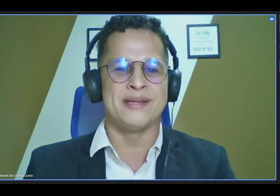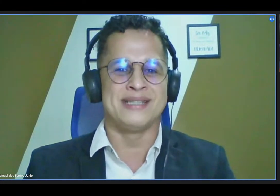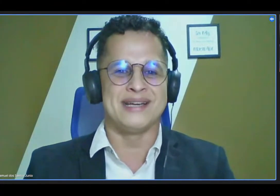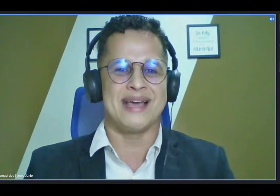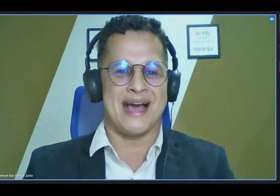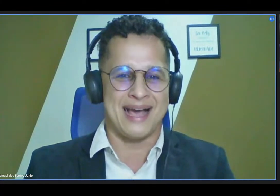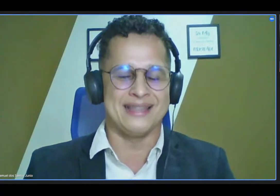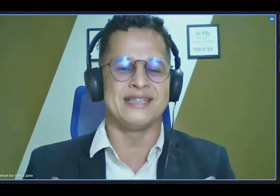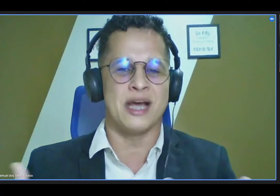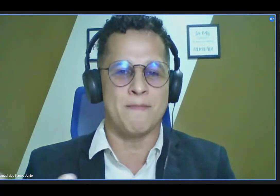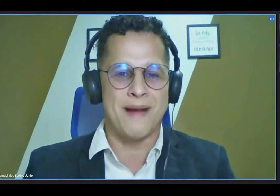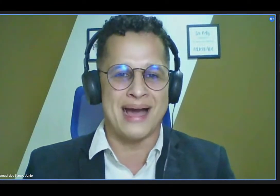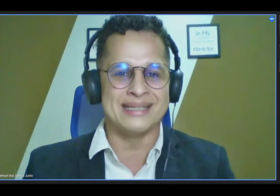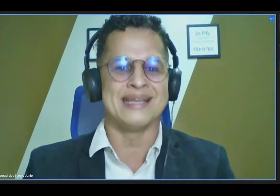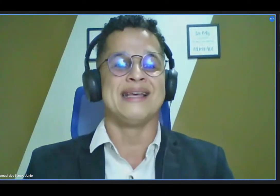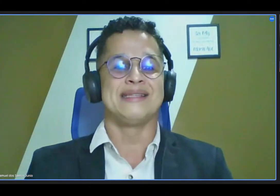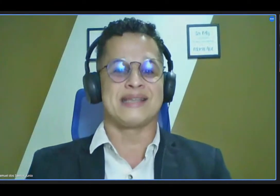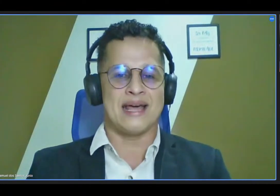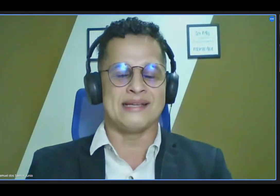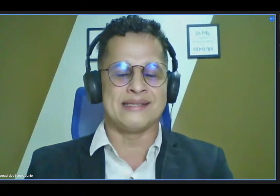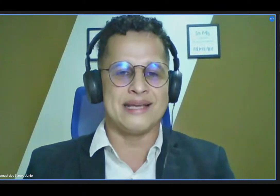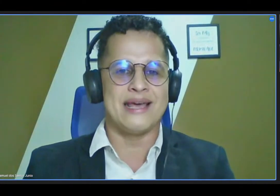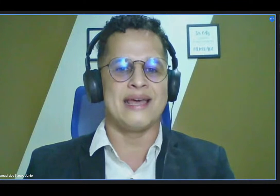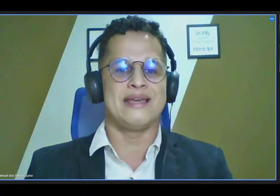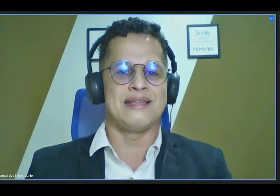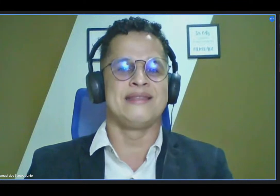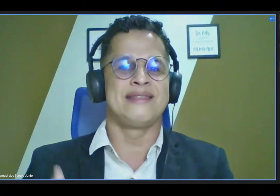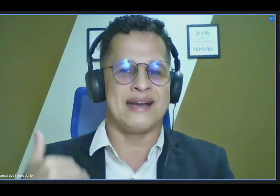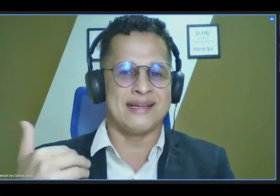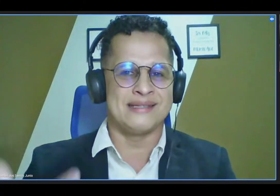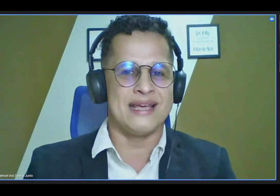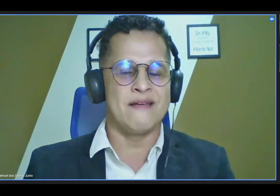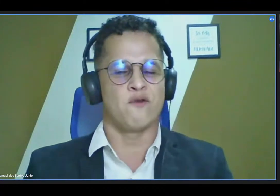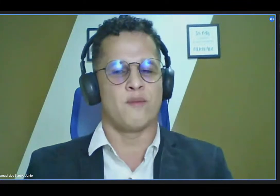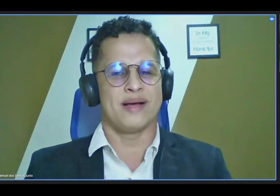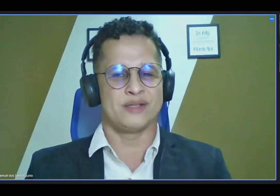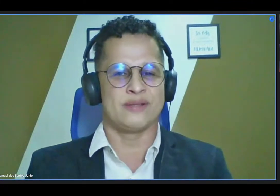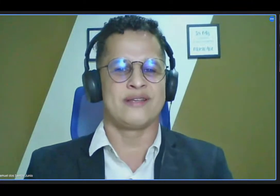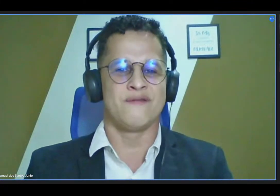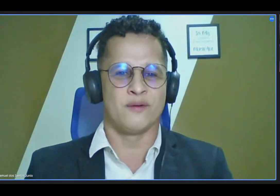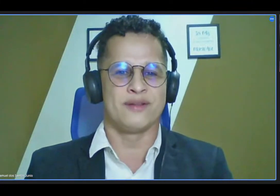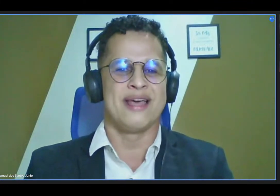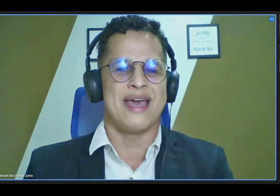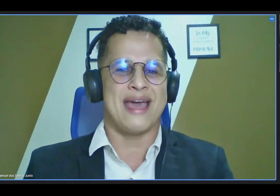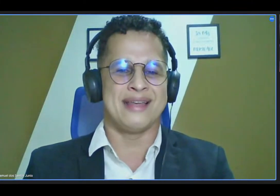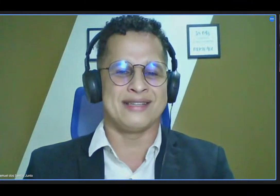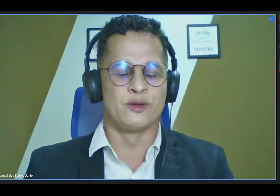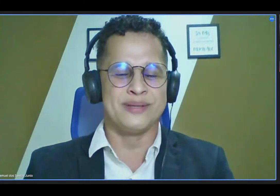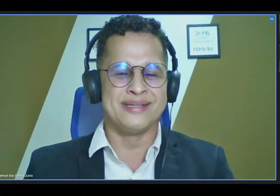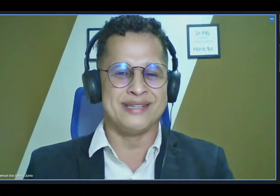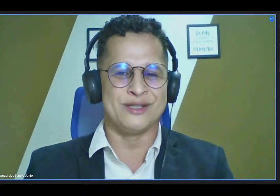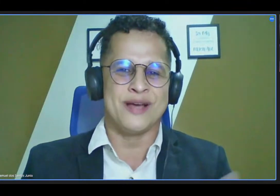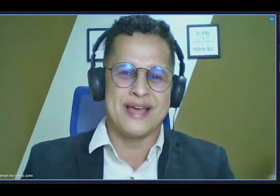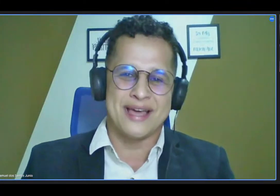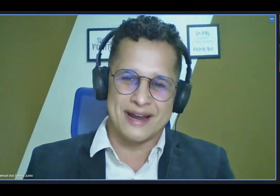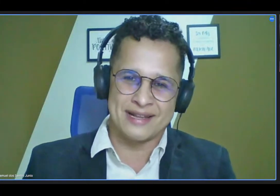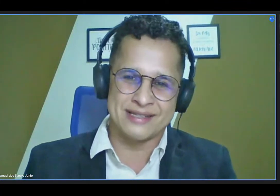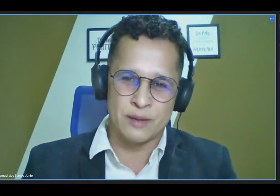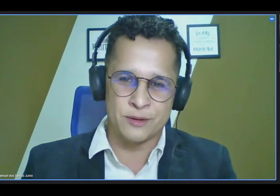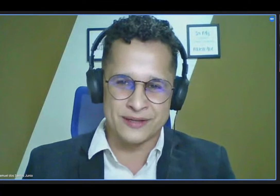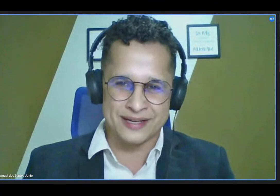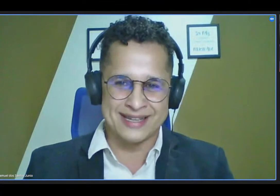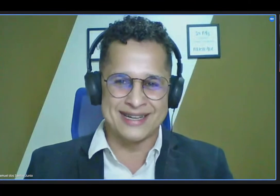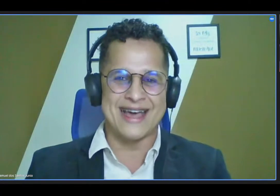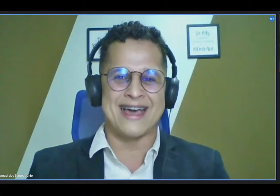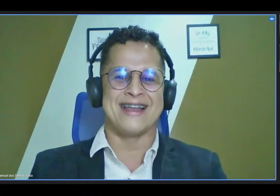CEP de a cada dia mais esclarecer e trazer informações que vão dar subsídio. Quero